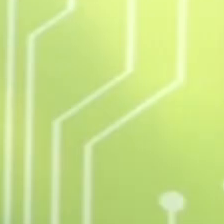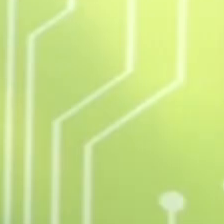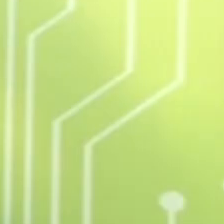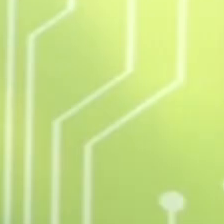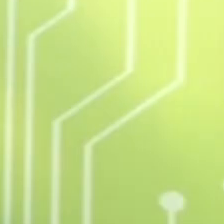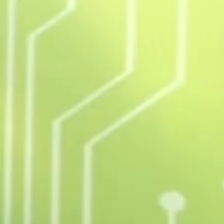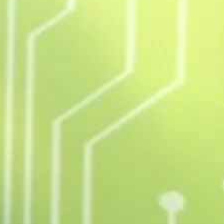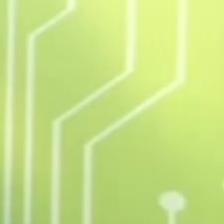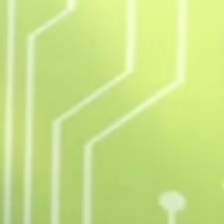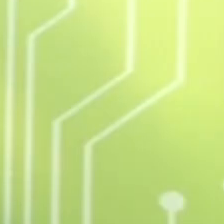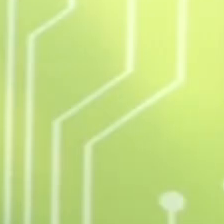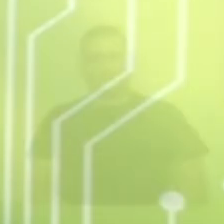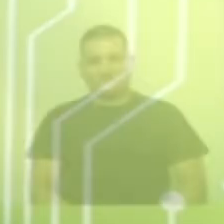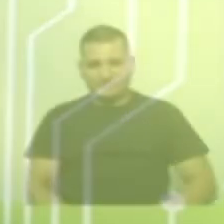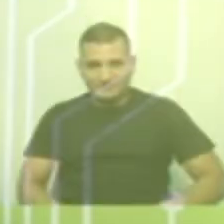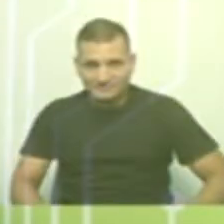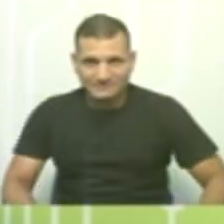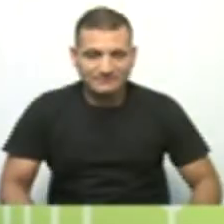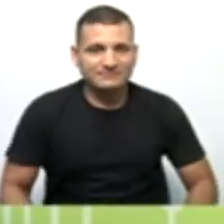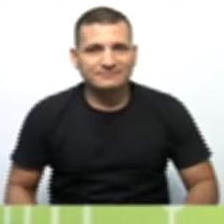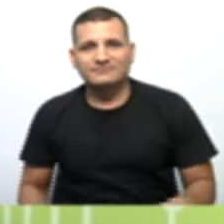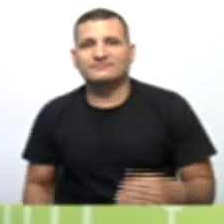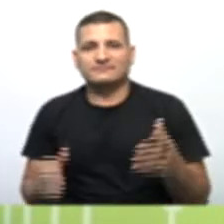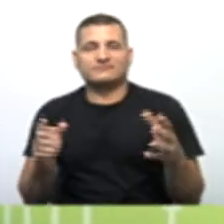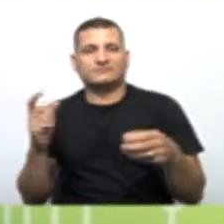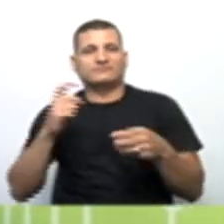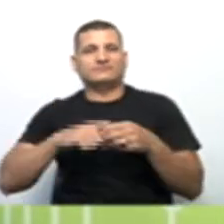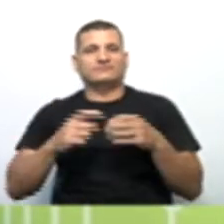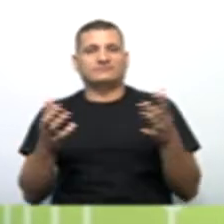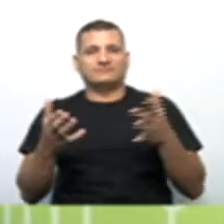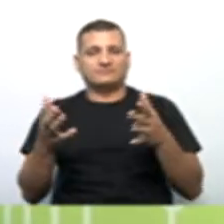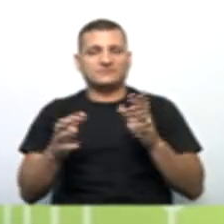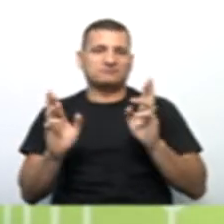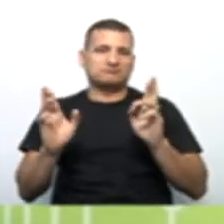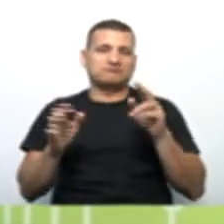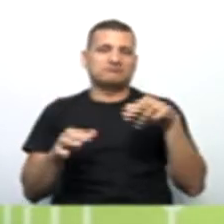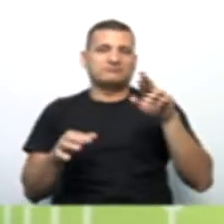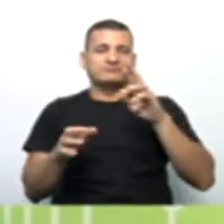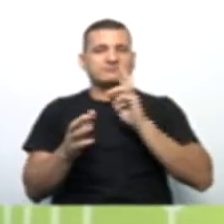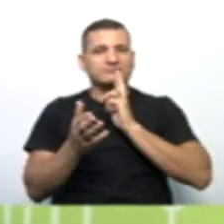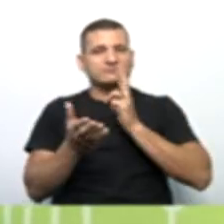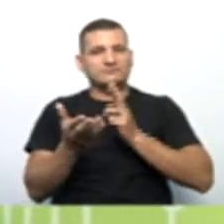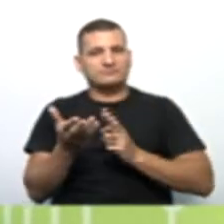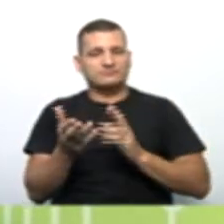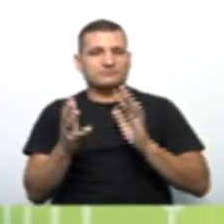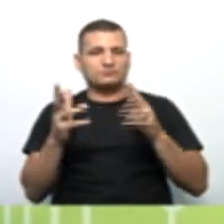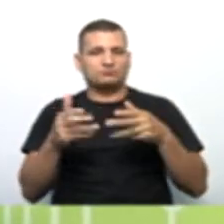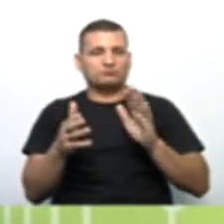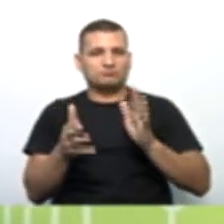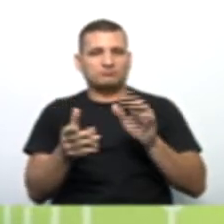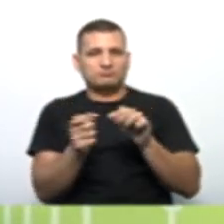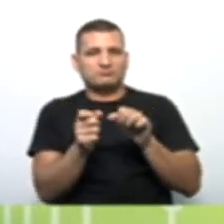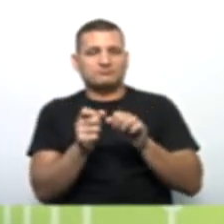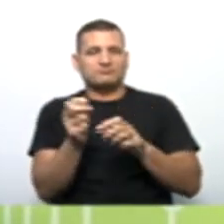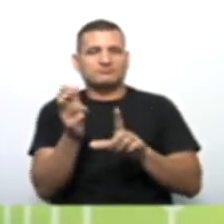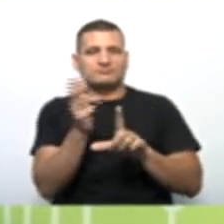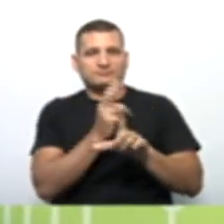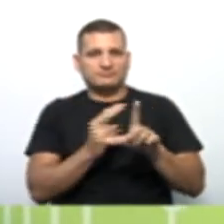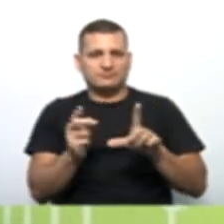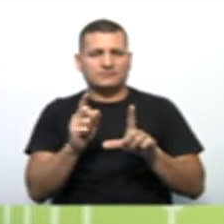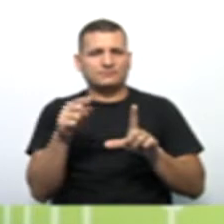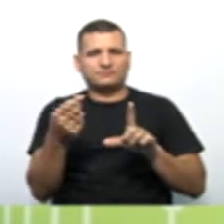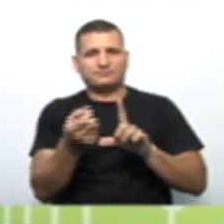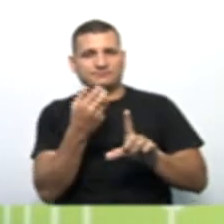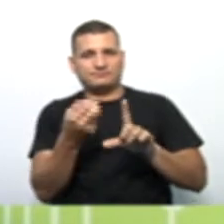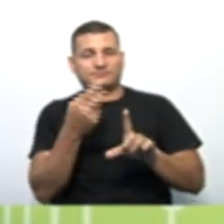e pelo menos bom estamos de volta espero que você já tenha respondido tudo feito à infame a gente vai analisar os que